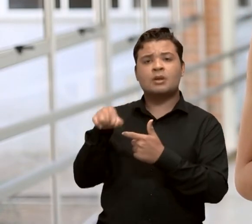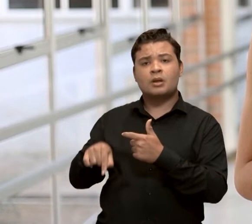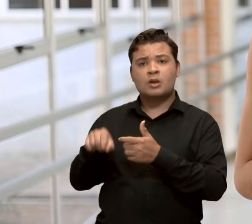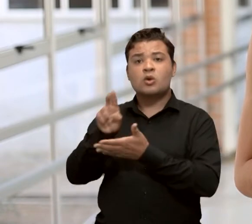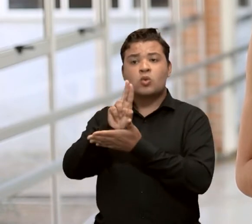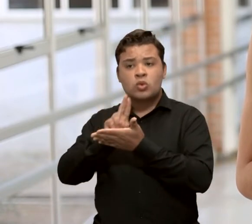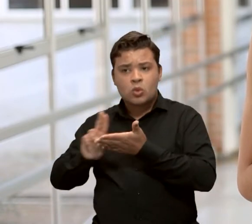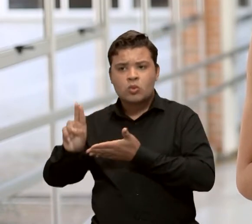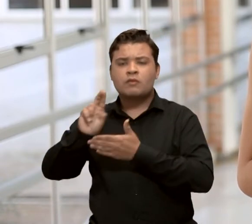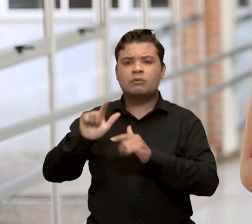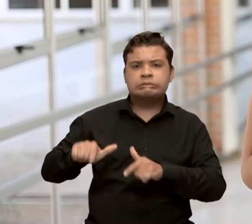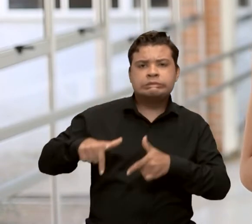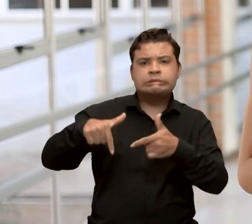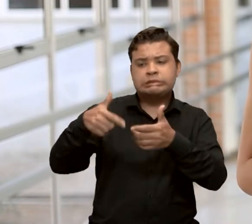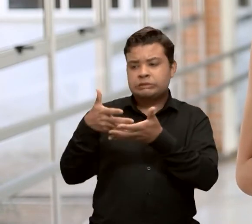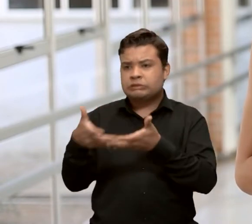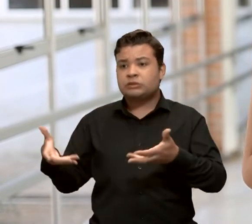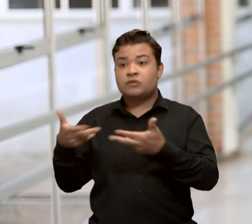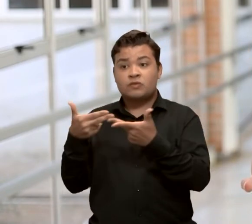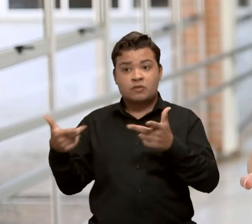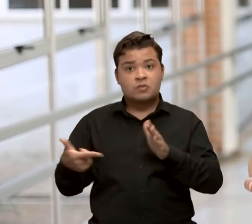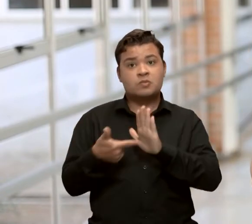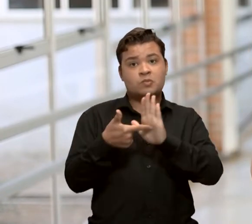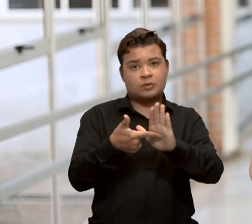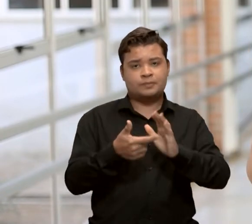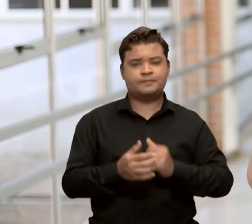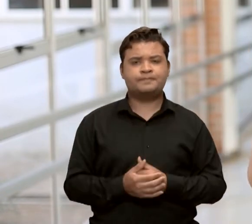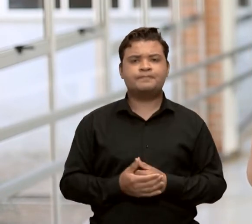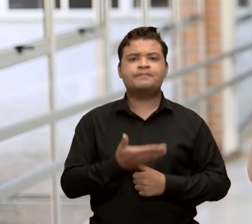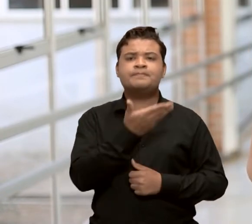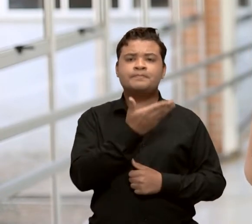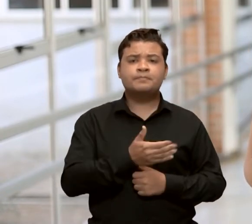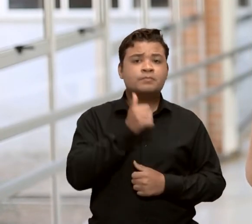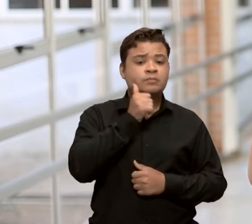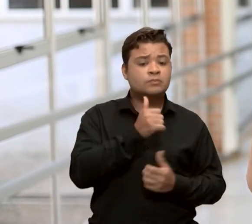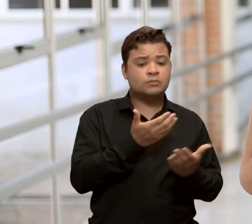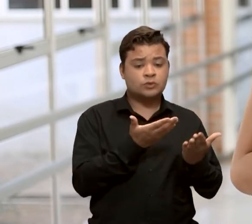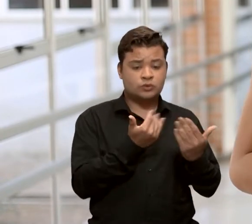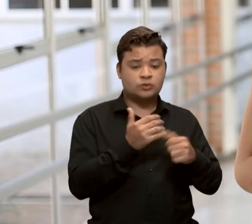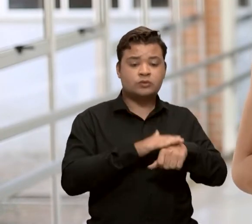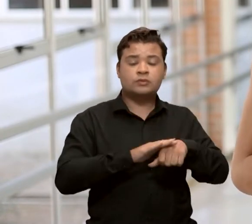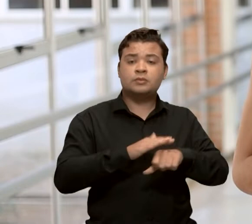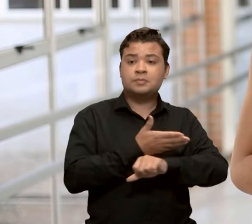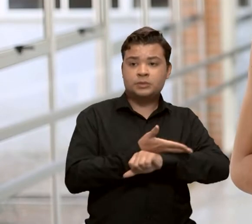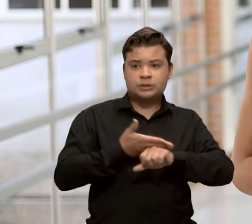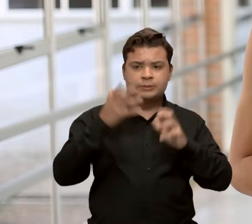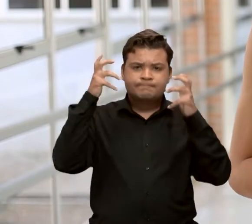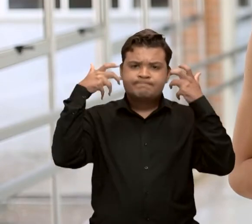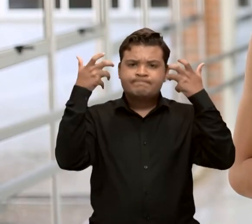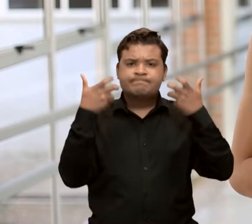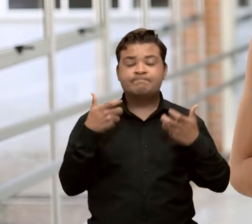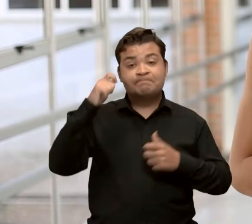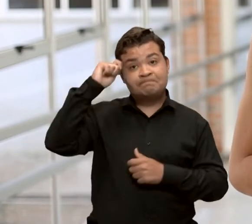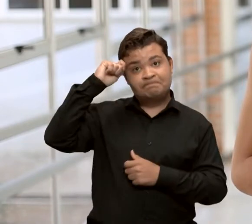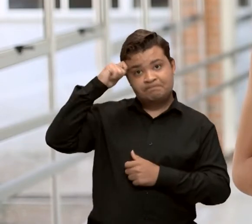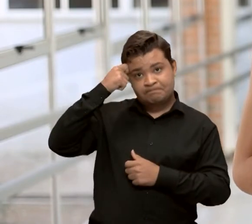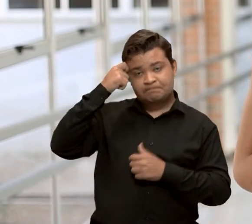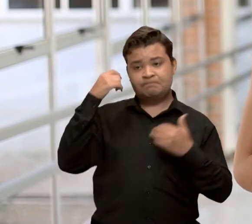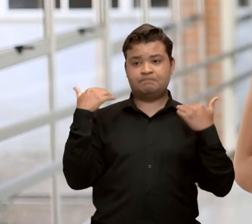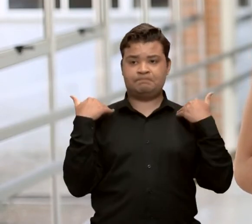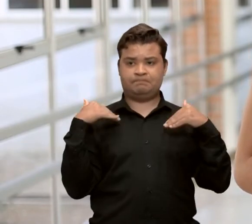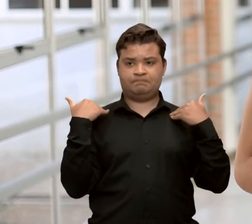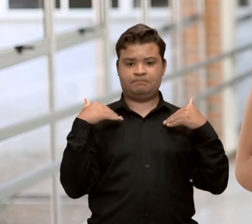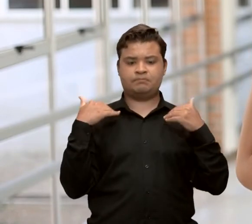e serviços da universidade. Sou uma jovem mulher branca com cabelos pretos e crespos na altura dos ombros e estou